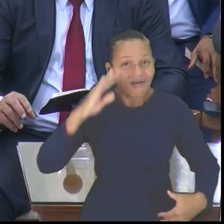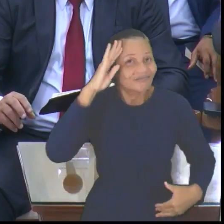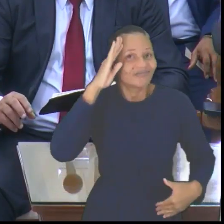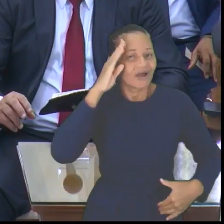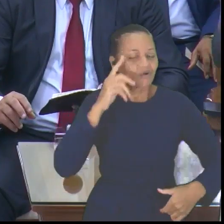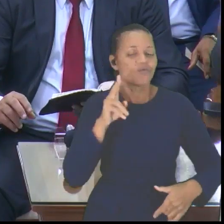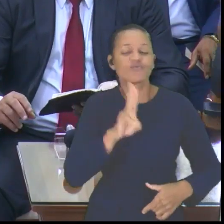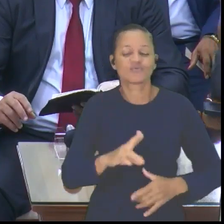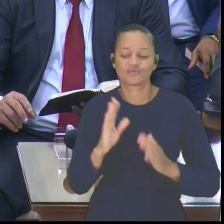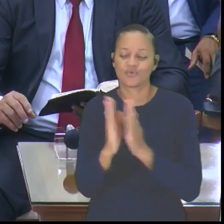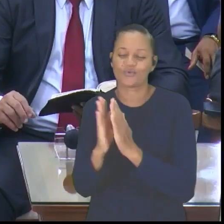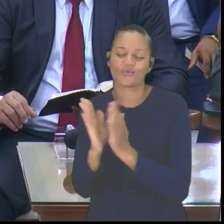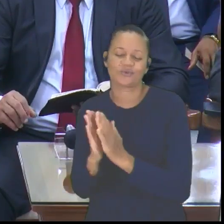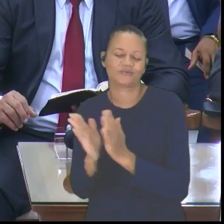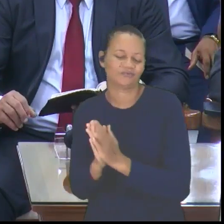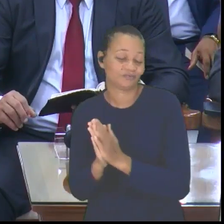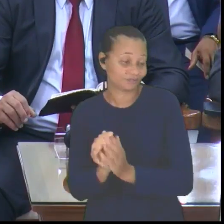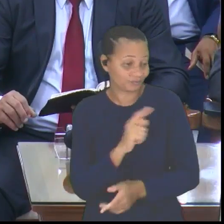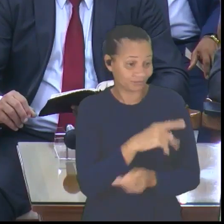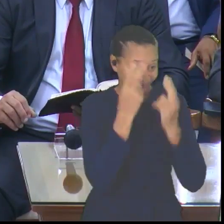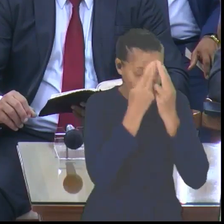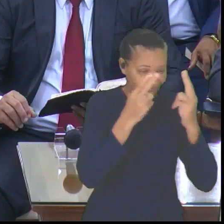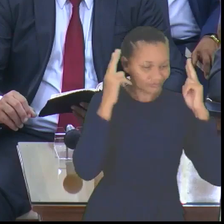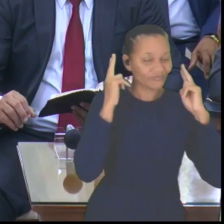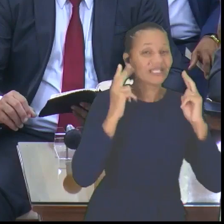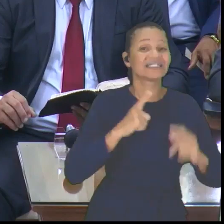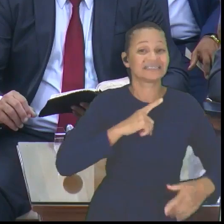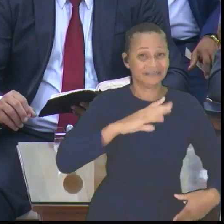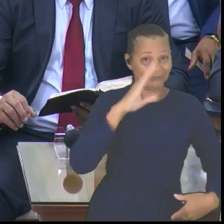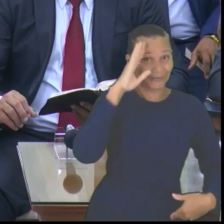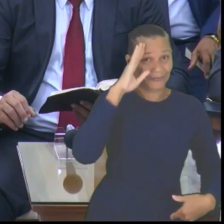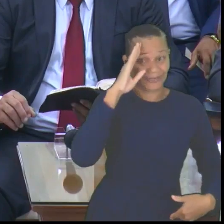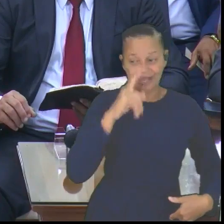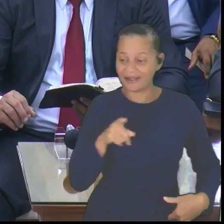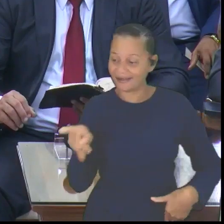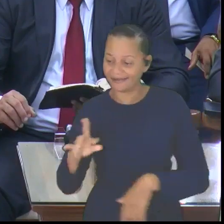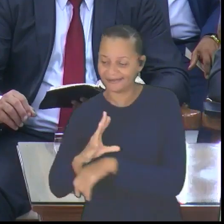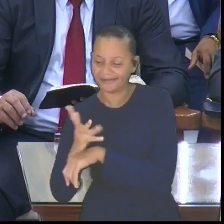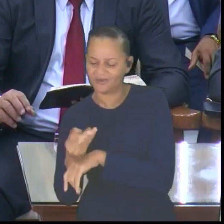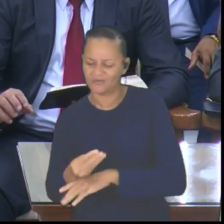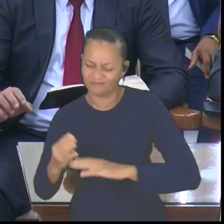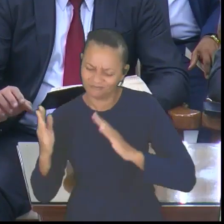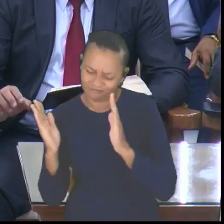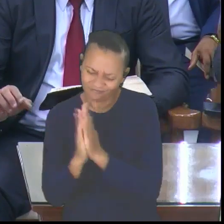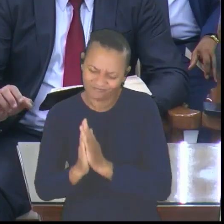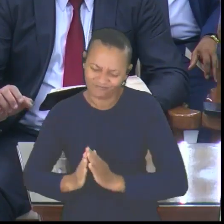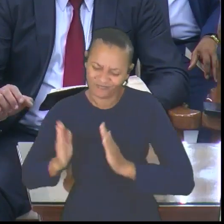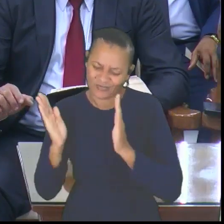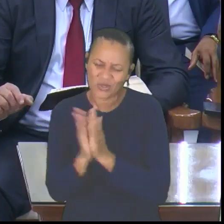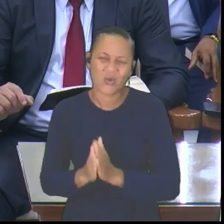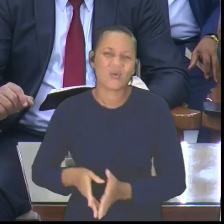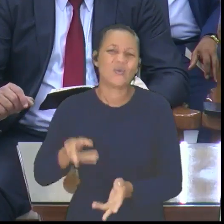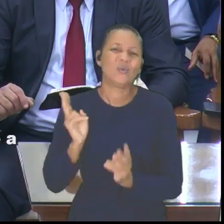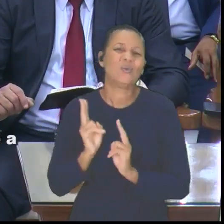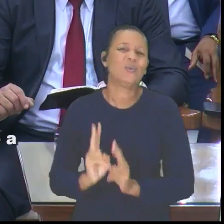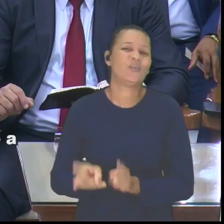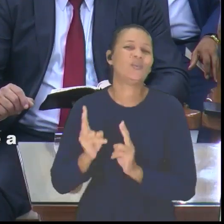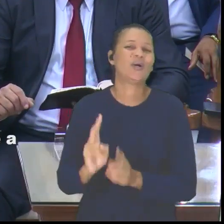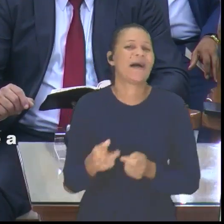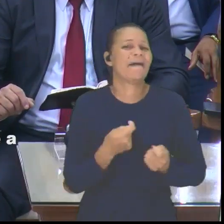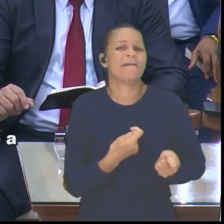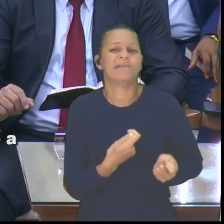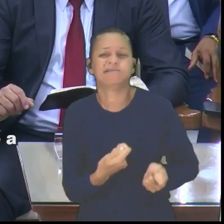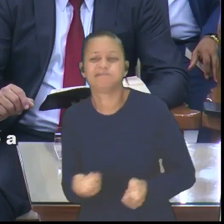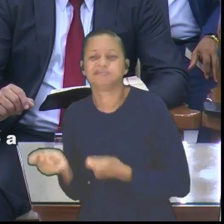Enquanto Herodes usava guardas, a igreja usava o que, irmãos? A contínua